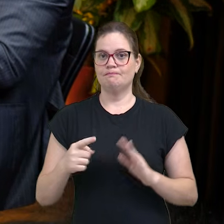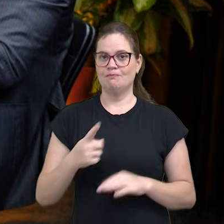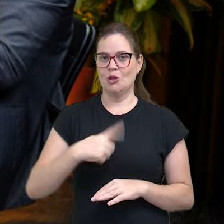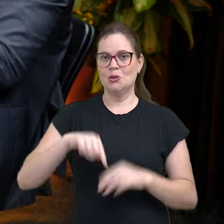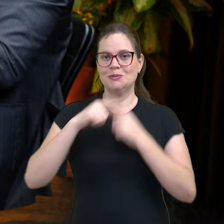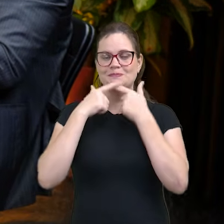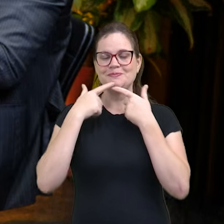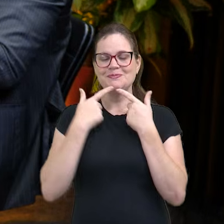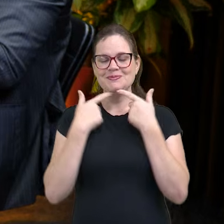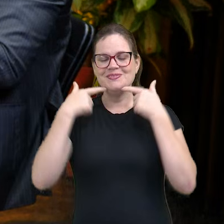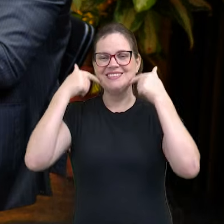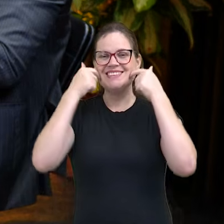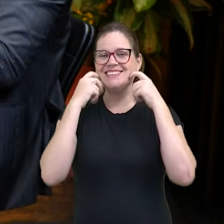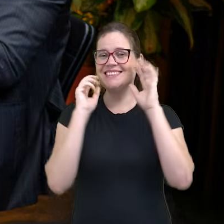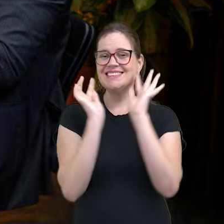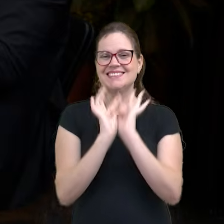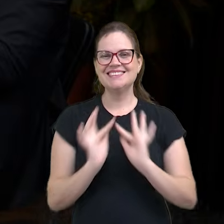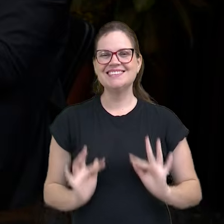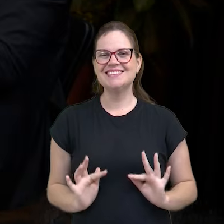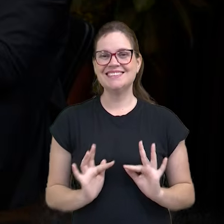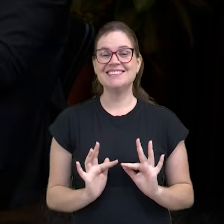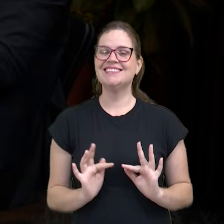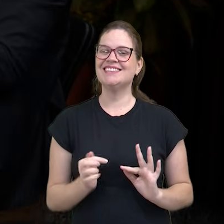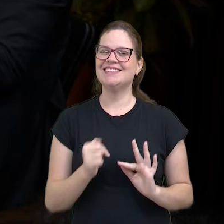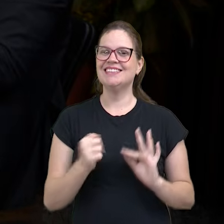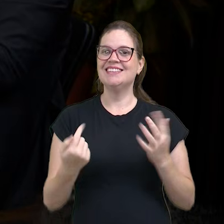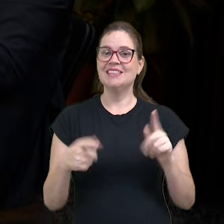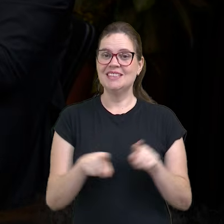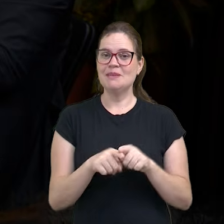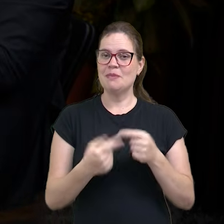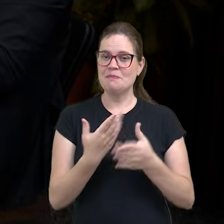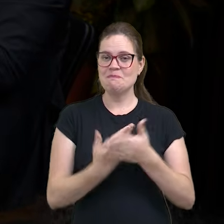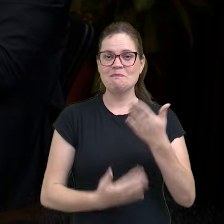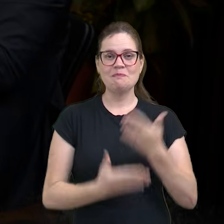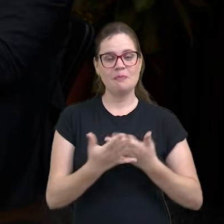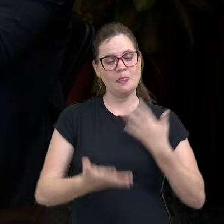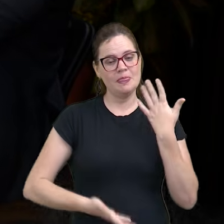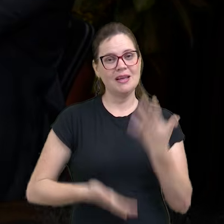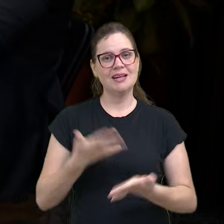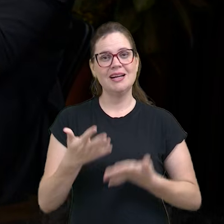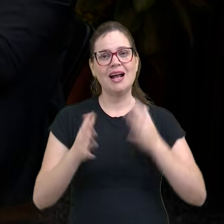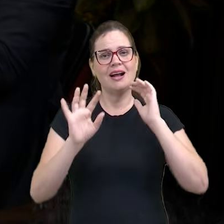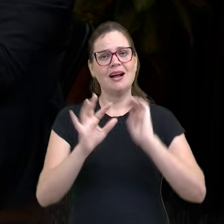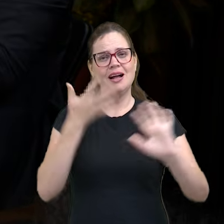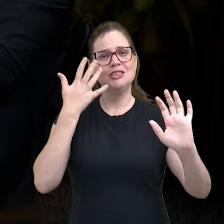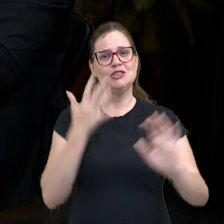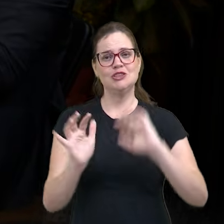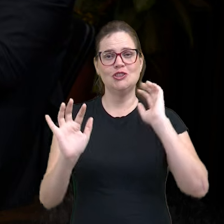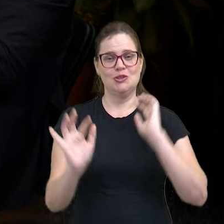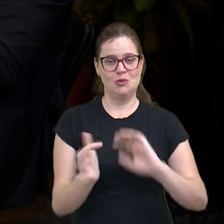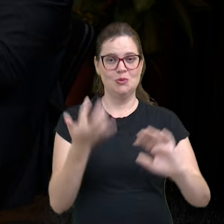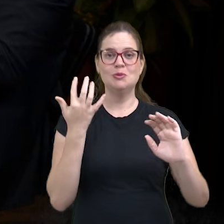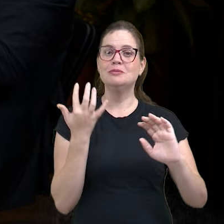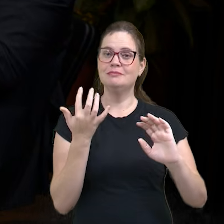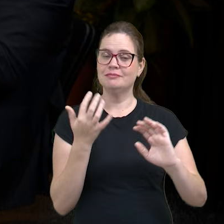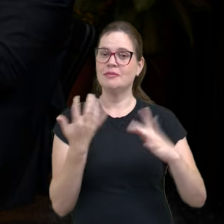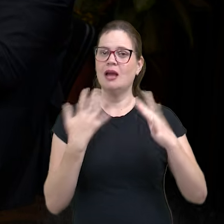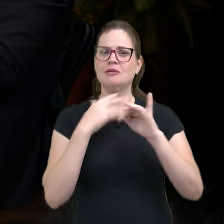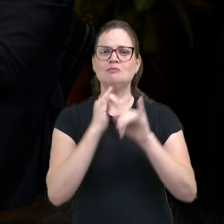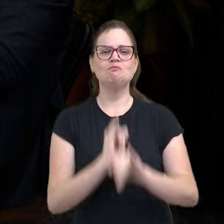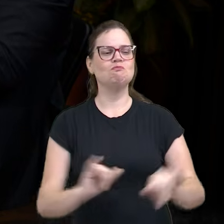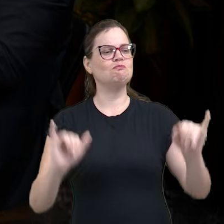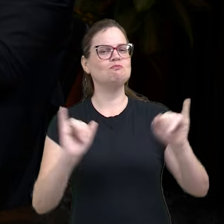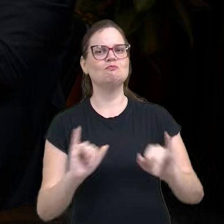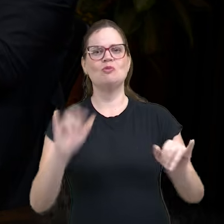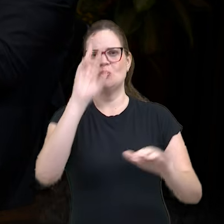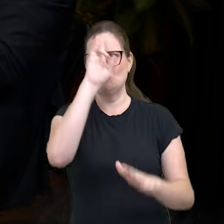Verdade. ele diz, então a nossa boca se encheu de riso, a nossa língua, é o riso, e a nossa